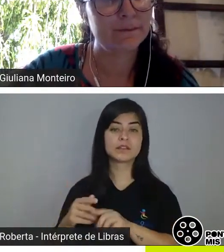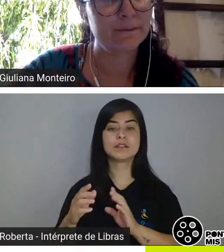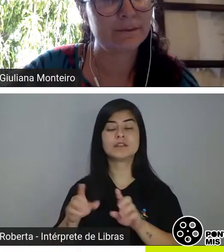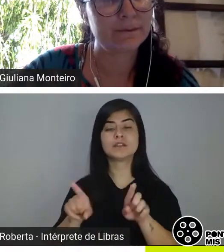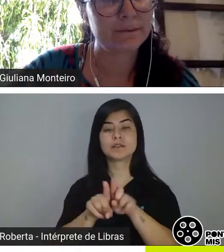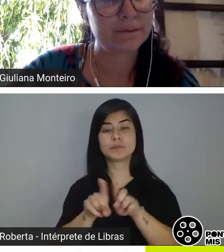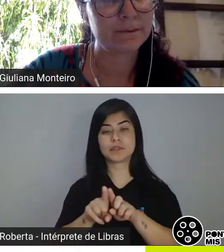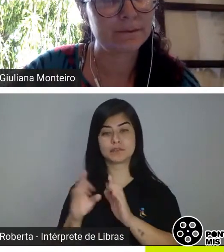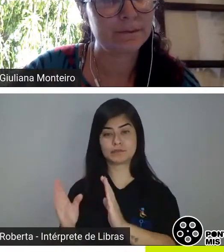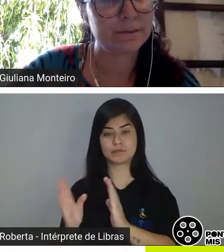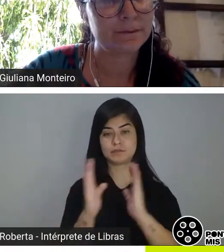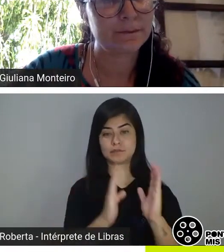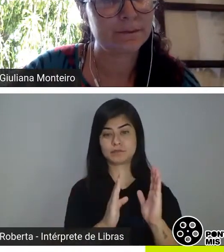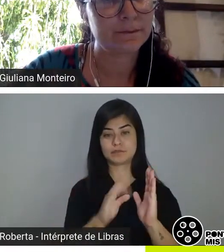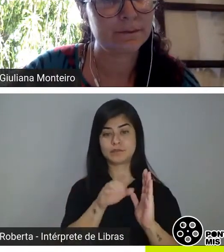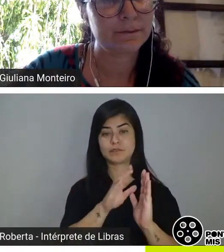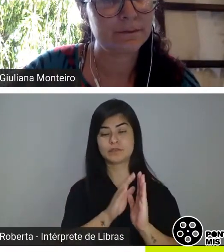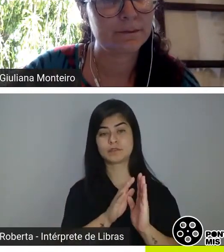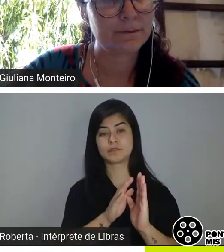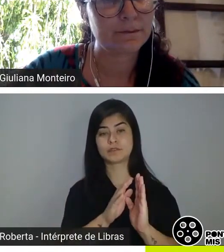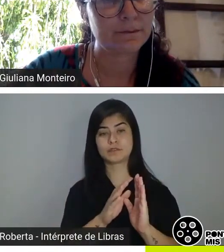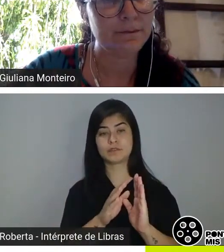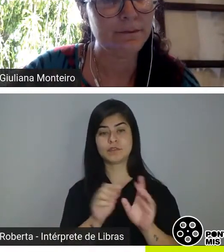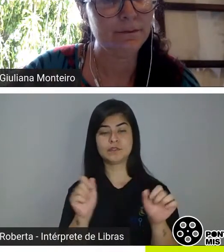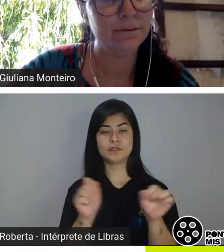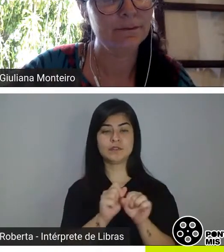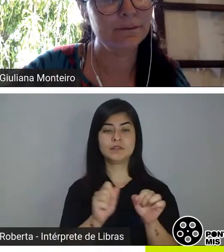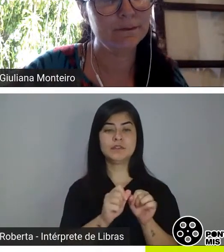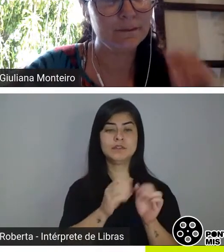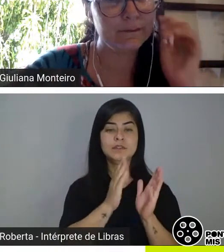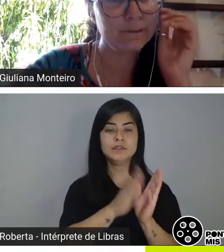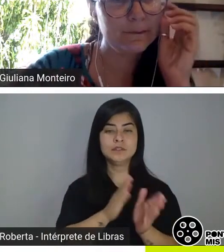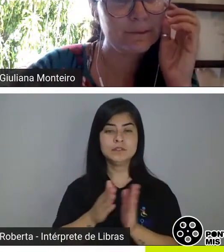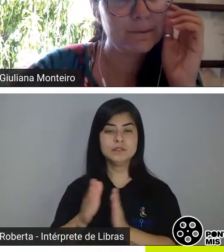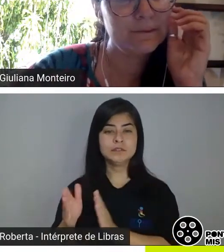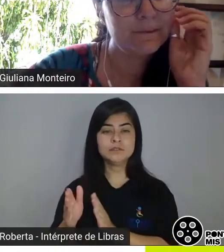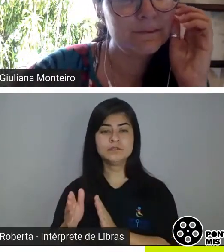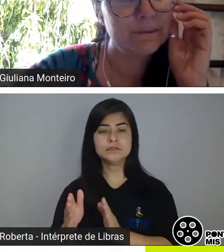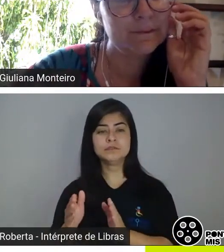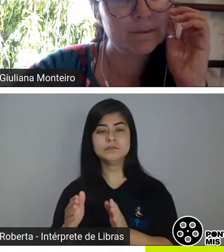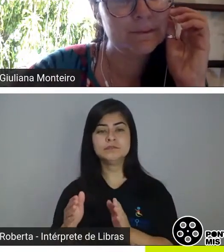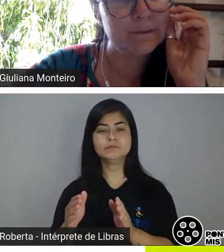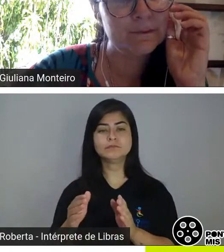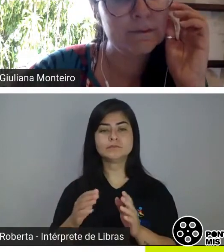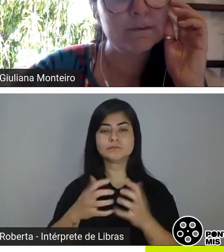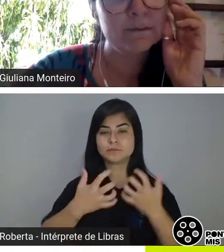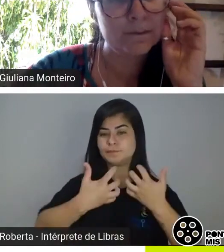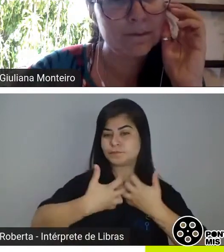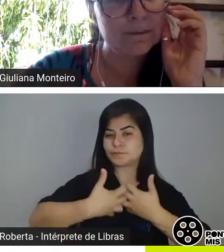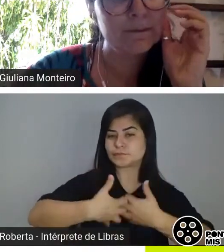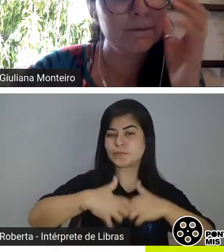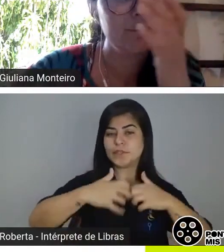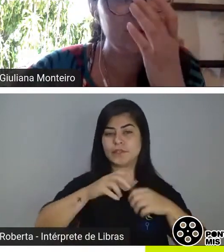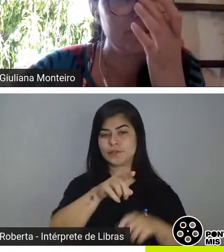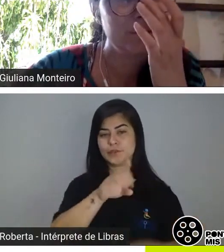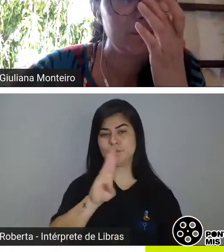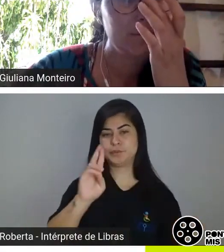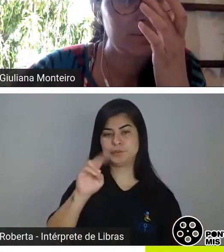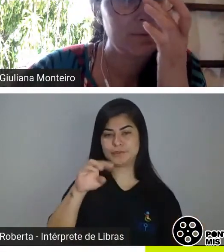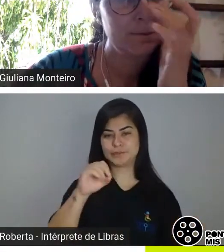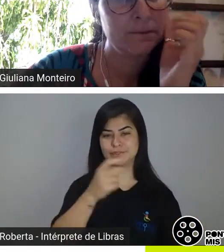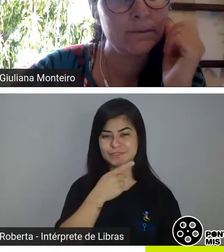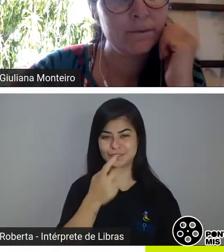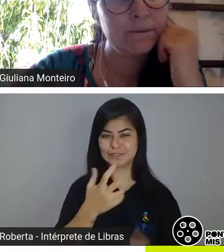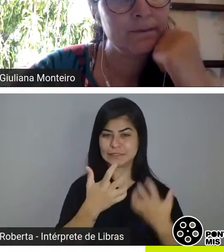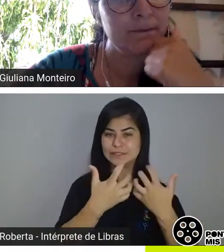dele, alguns daqueles procedimentos, algumas daquelas engrenagens, como chamou o Bruno,